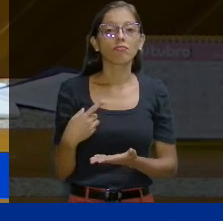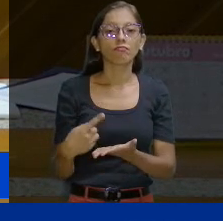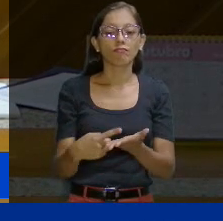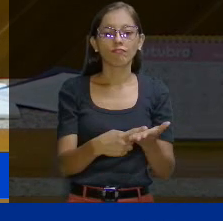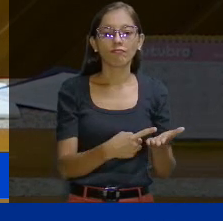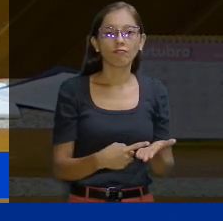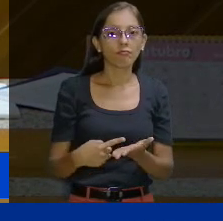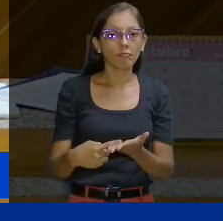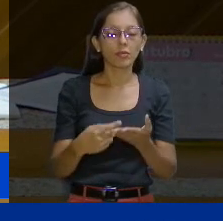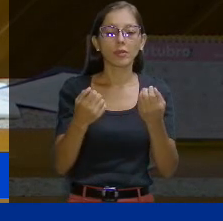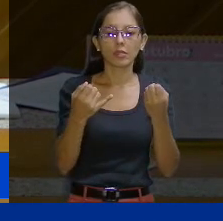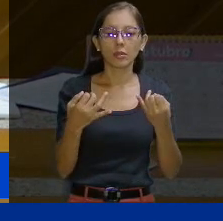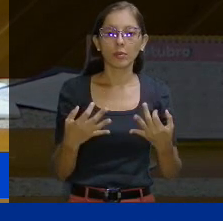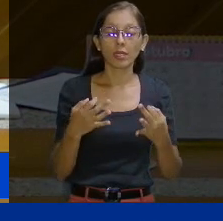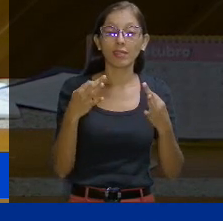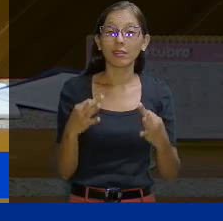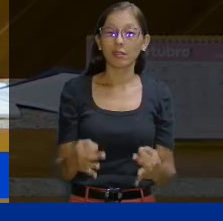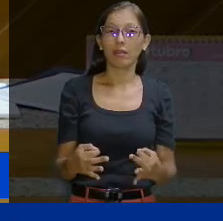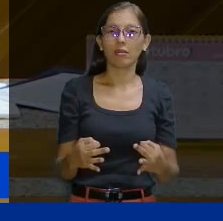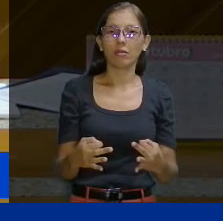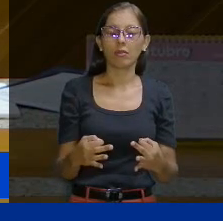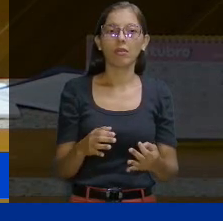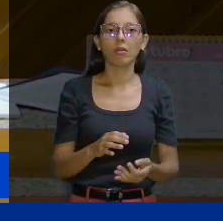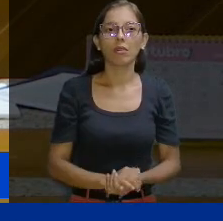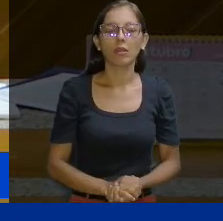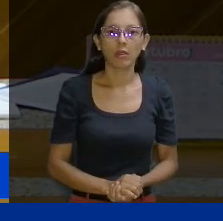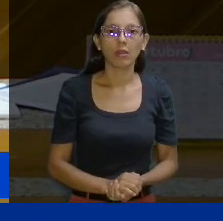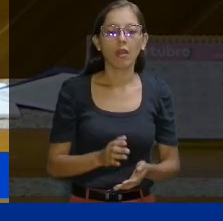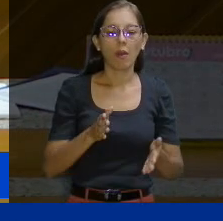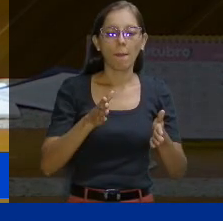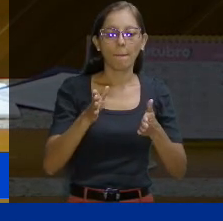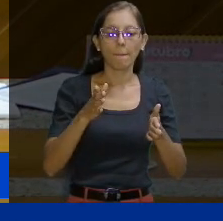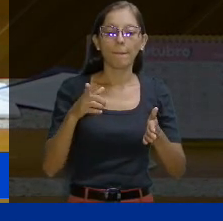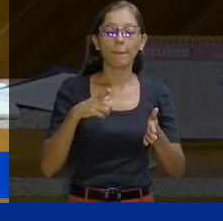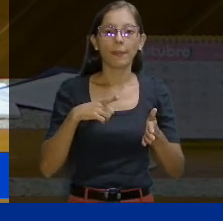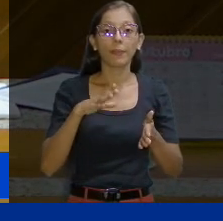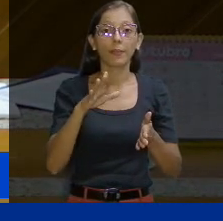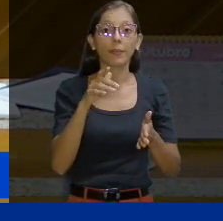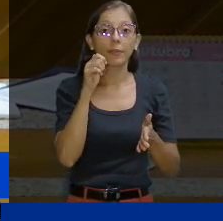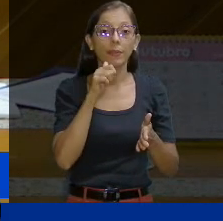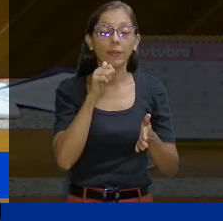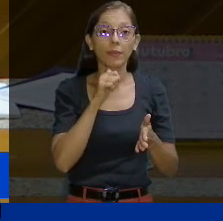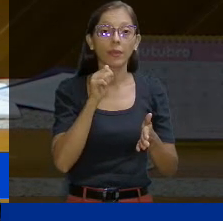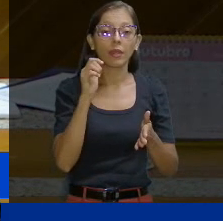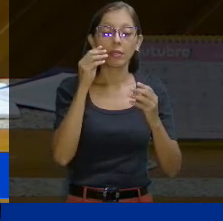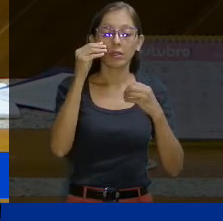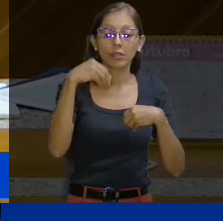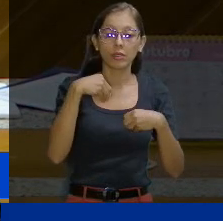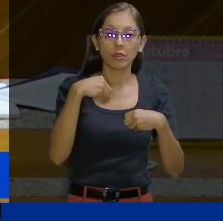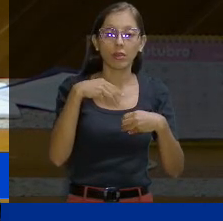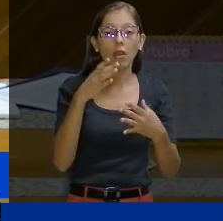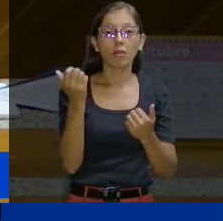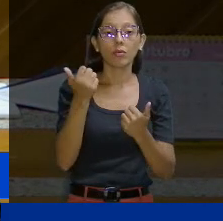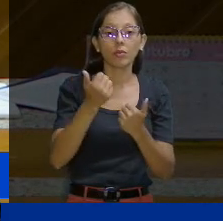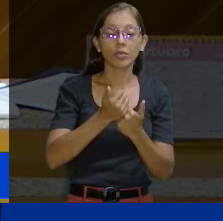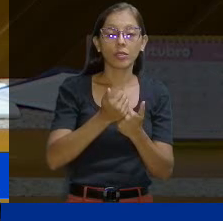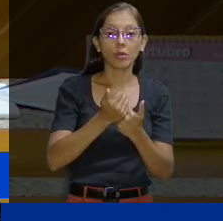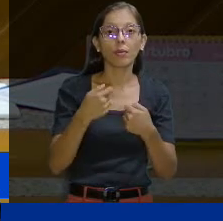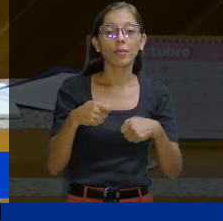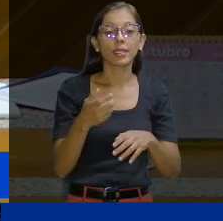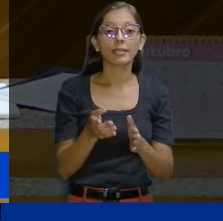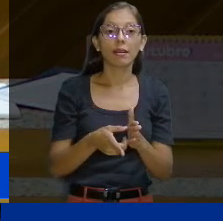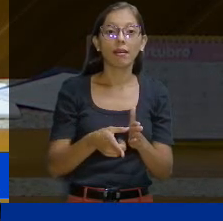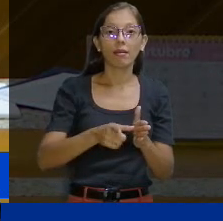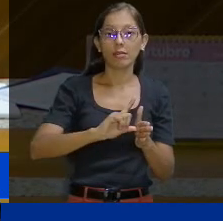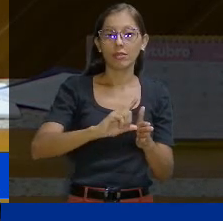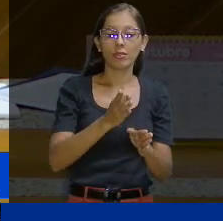de candidatas ocorreram antes do prazo legal para a substituição. A legislação eleitoral exige que, em caso de